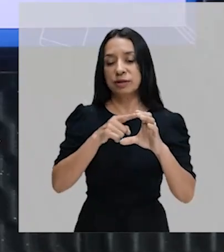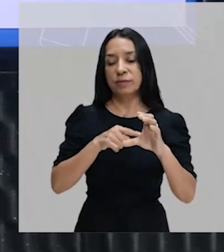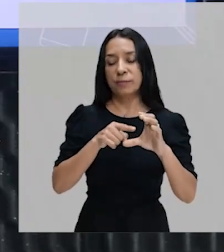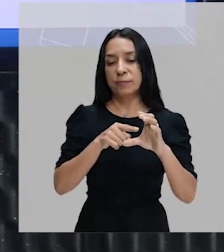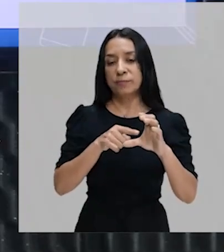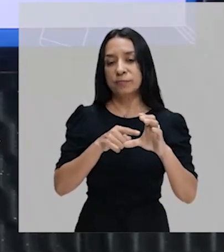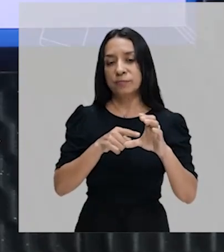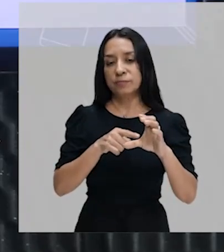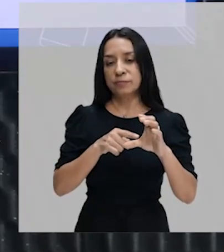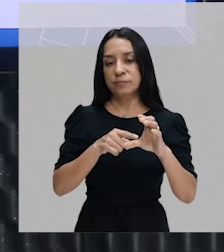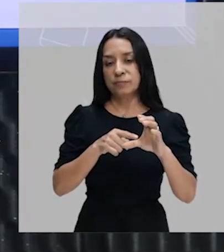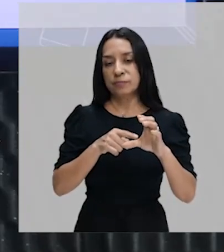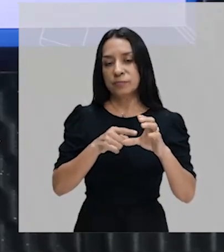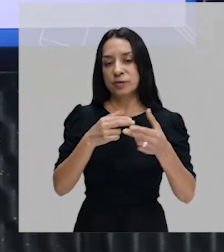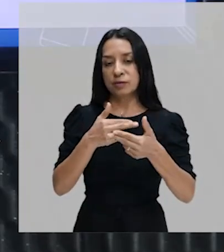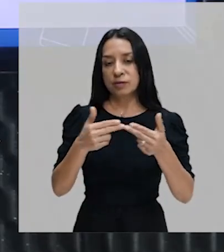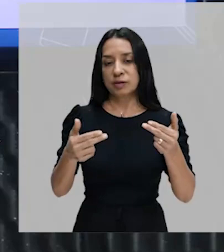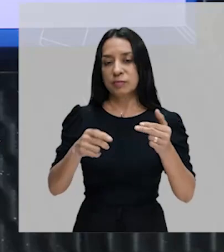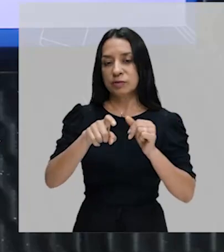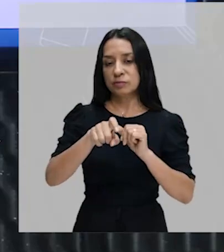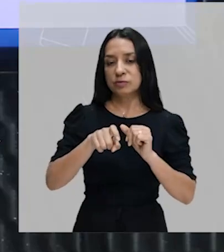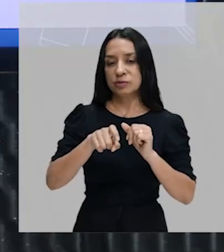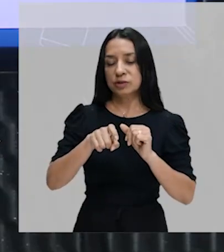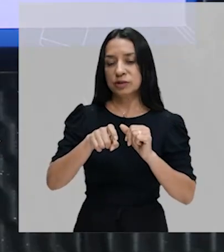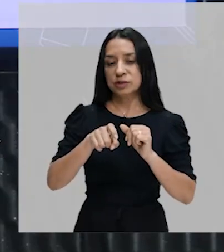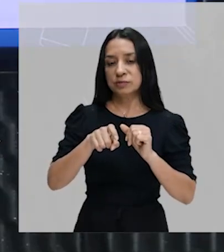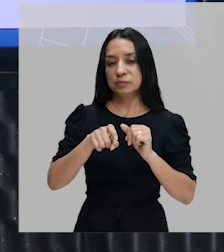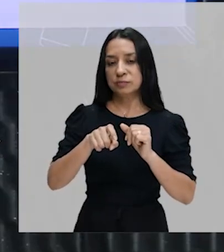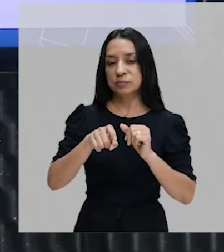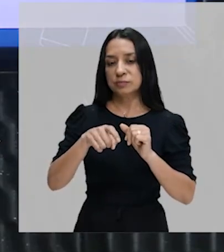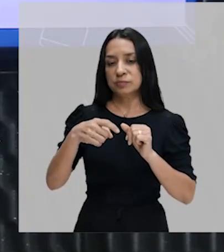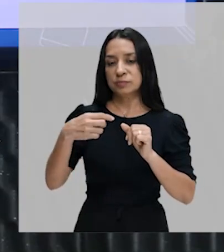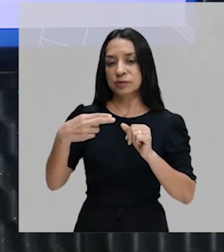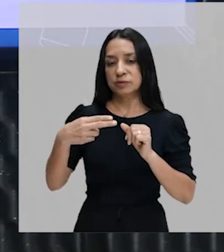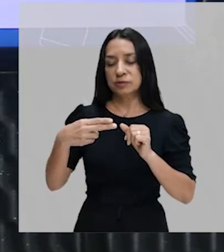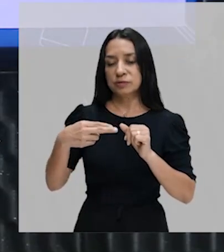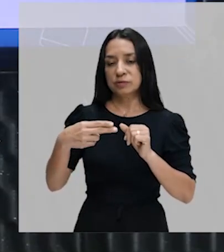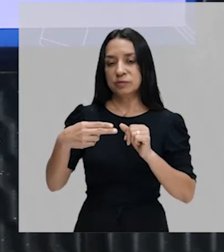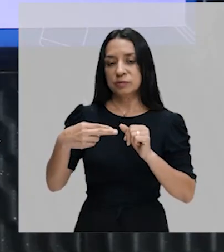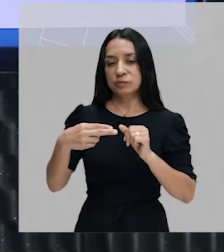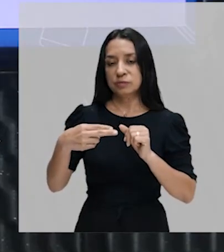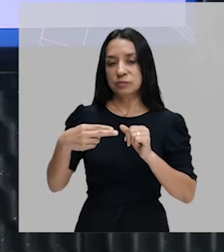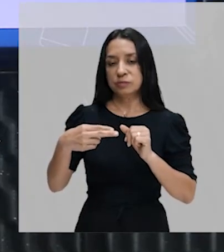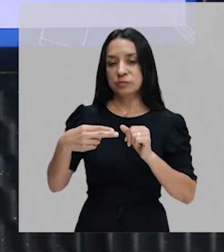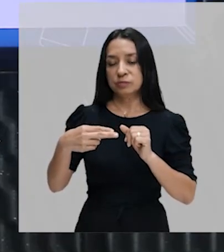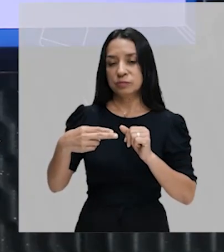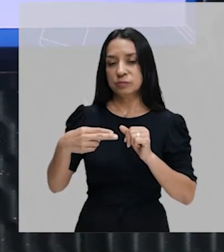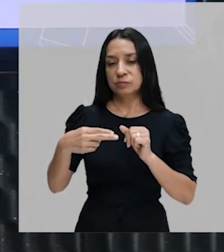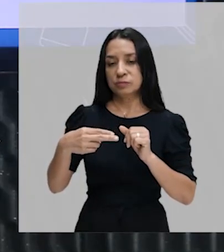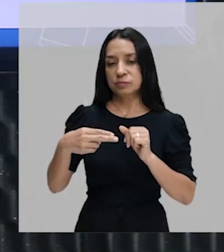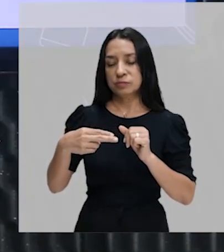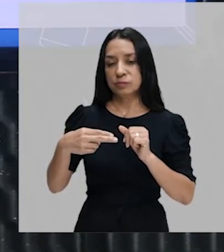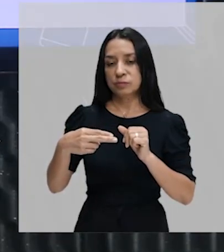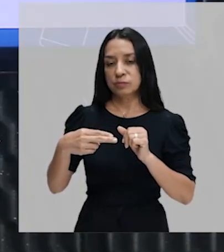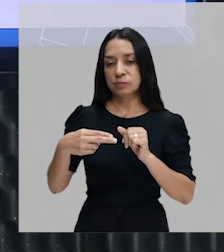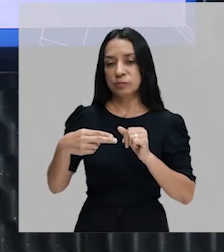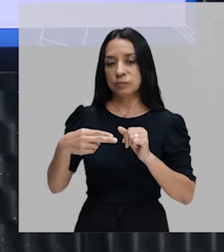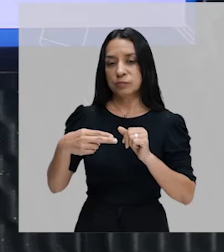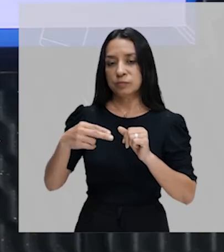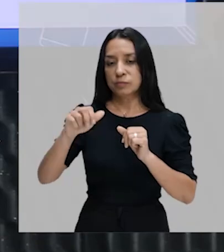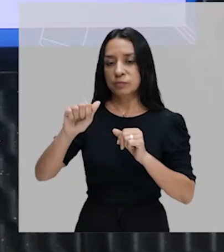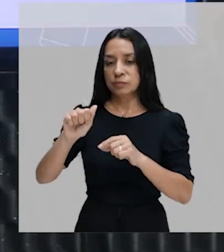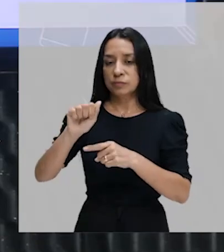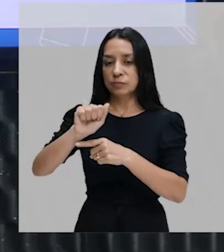pelos elementos X, sendo que esse X ele é dado, né, pela razão entre A e B, A sobre